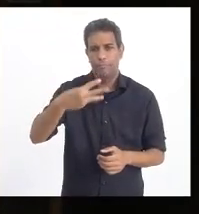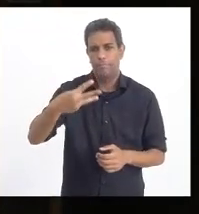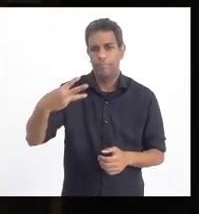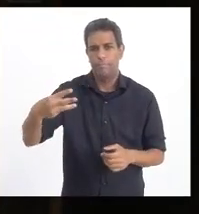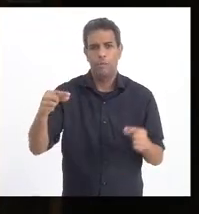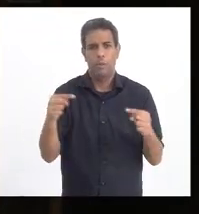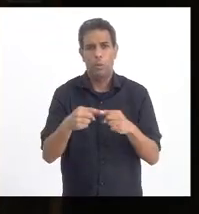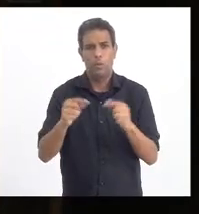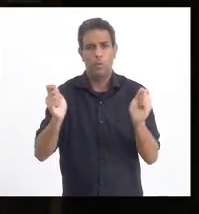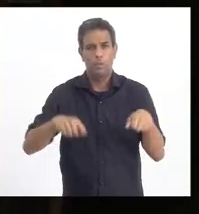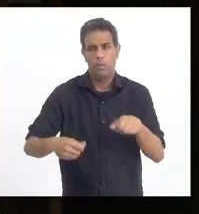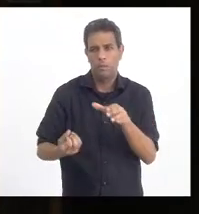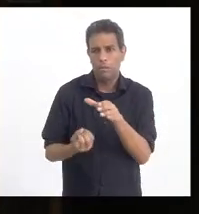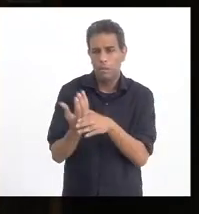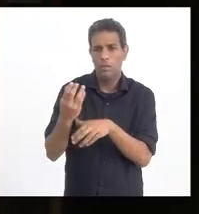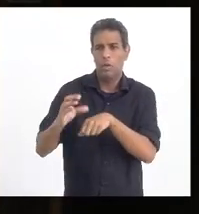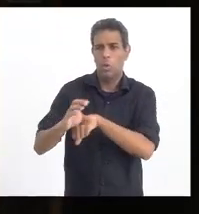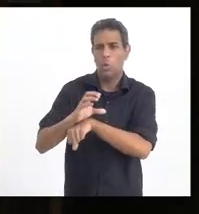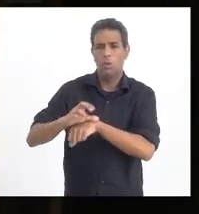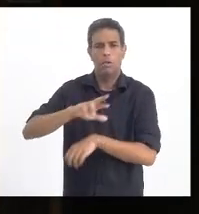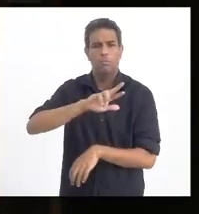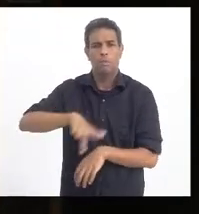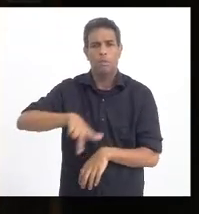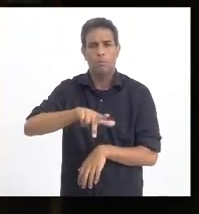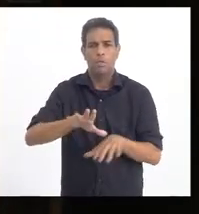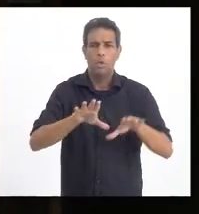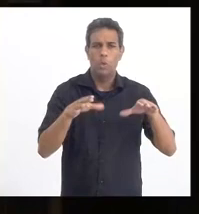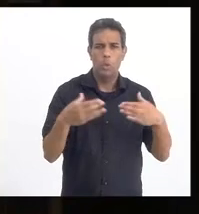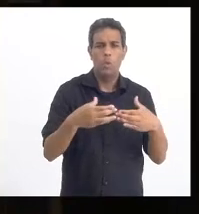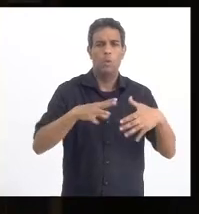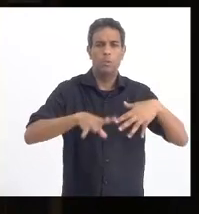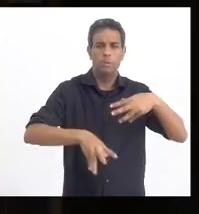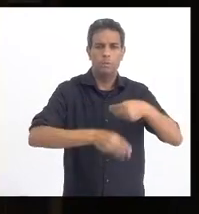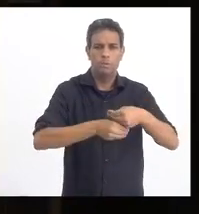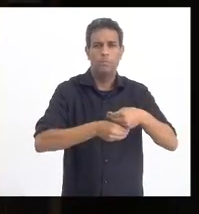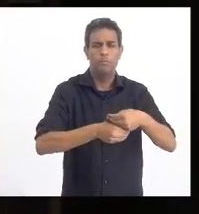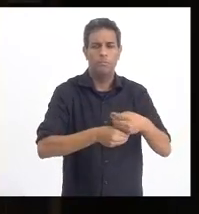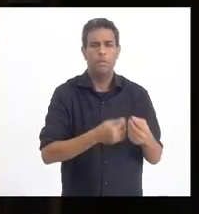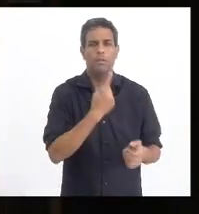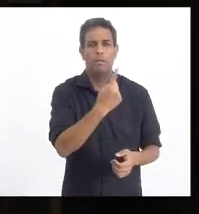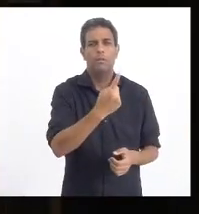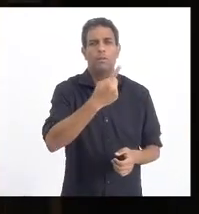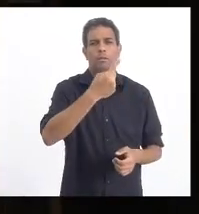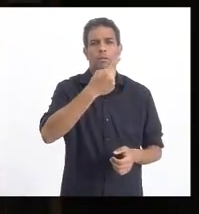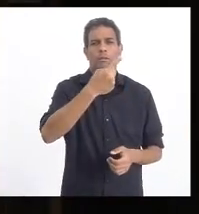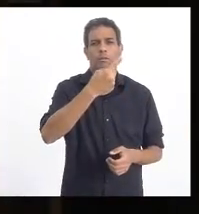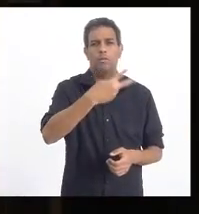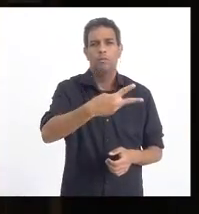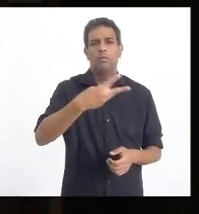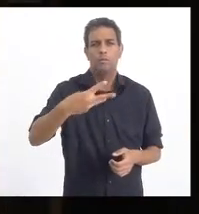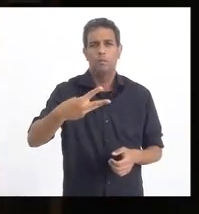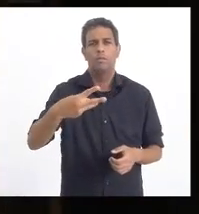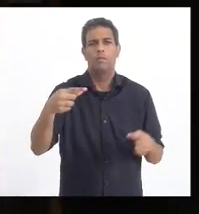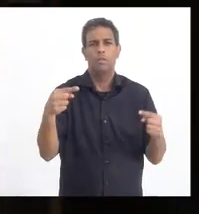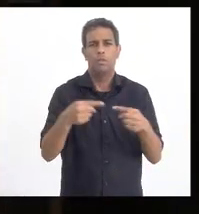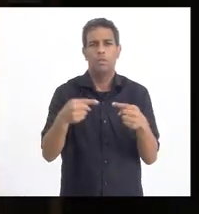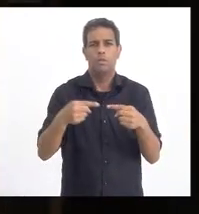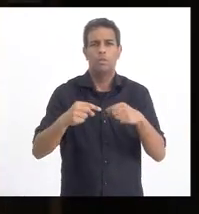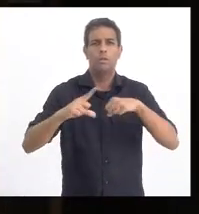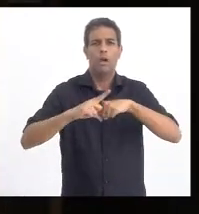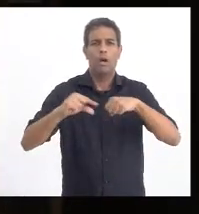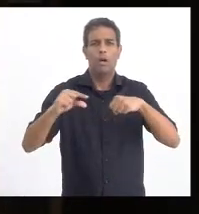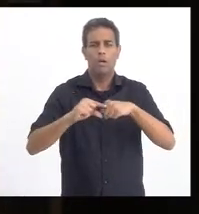pensão isso não é criação da comissão e o seu uma criação da emenda 103 de 2019 que nós fomos